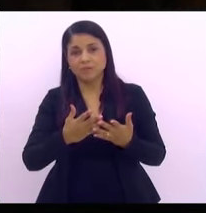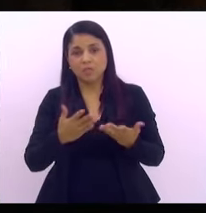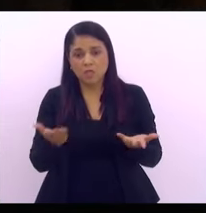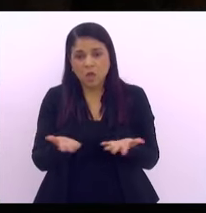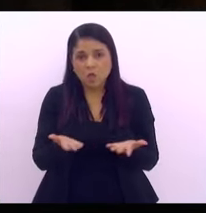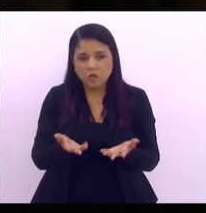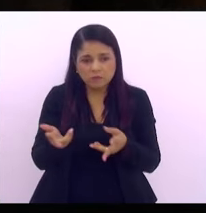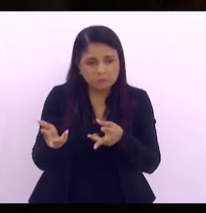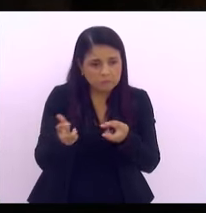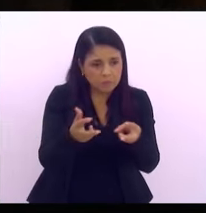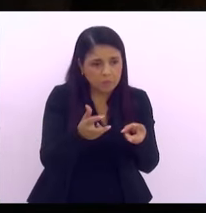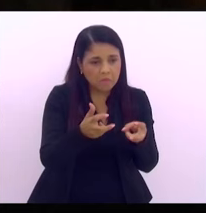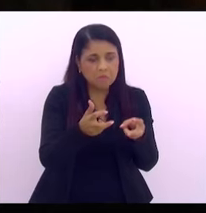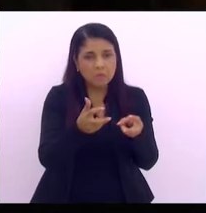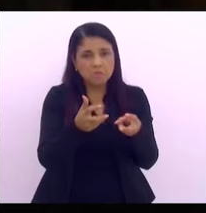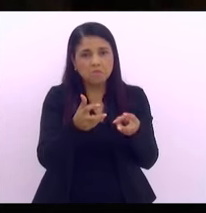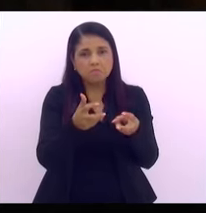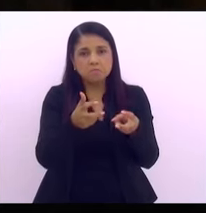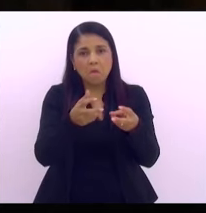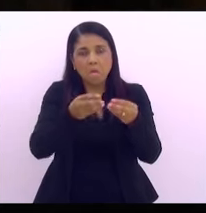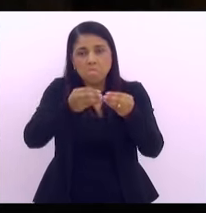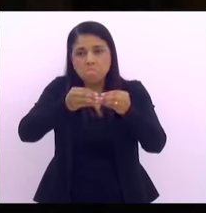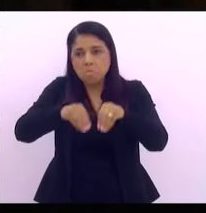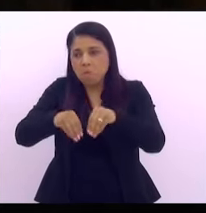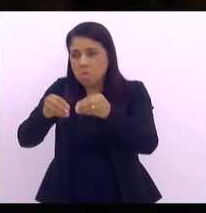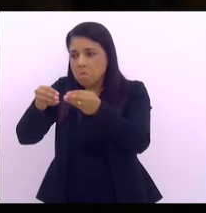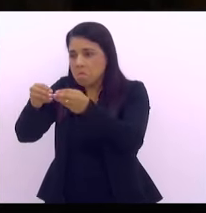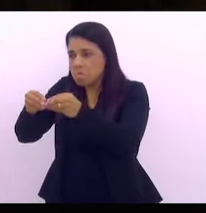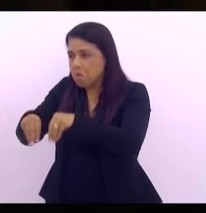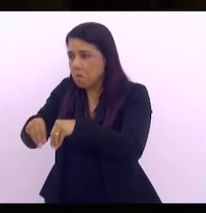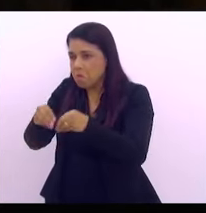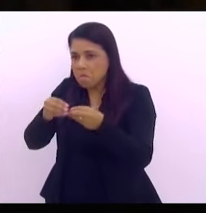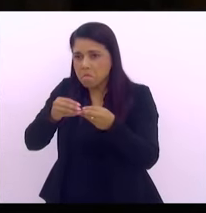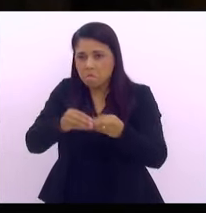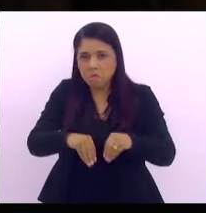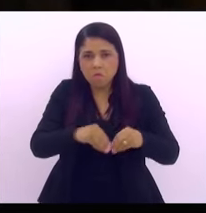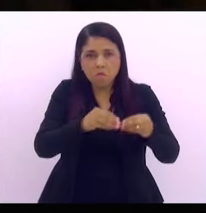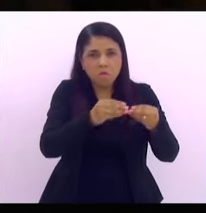vendo é um rompimento de laços, um rompimento de